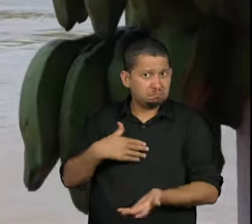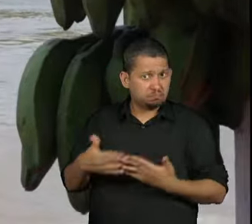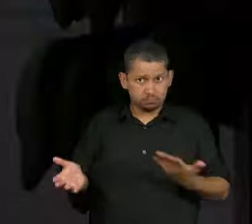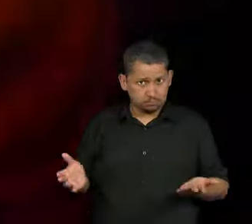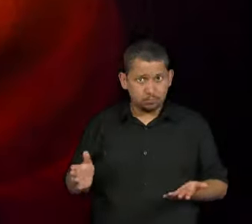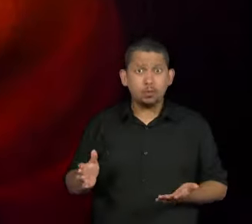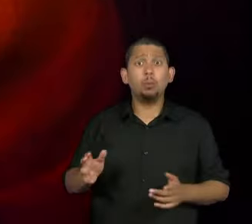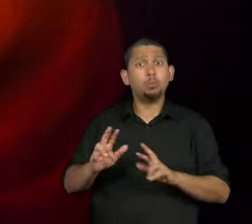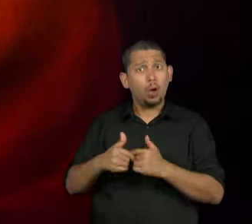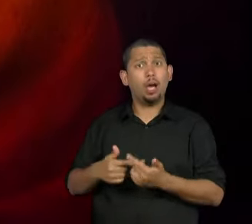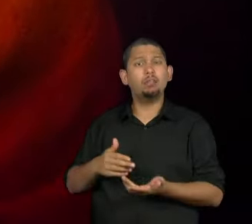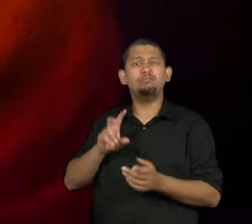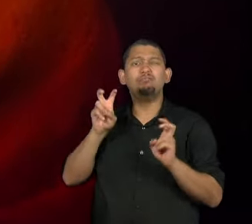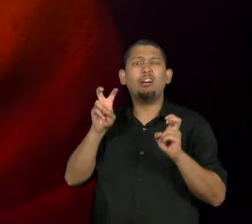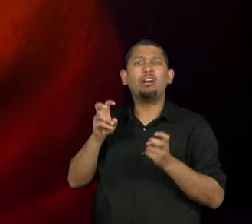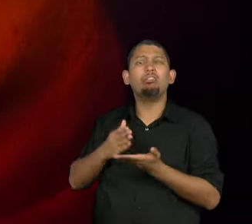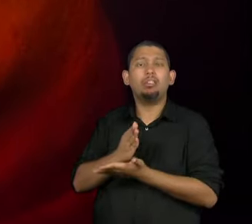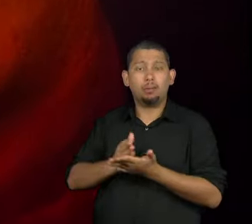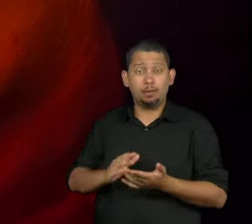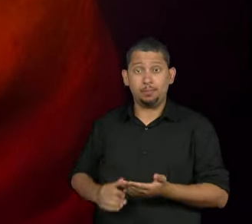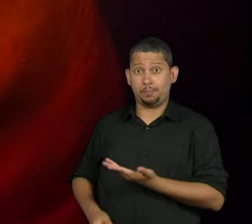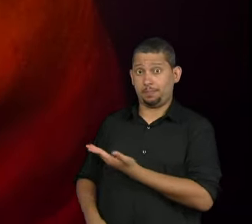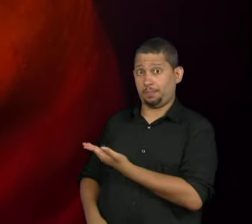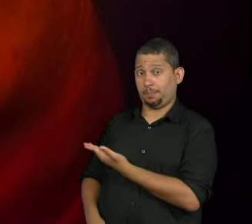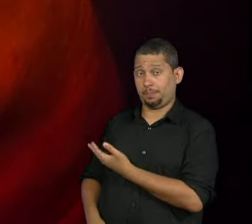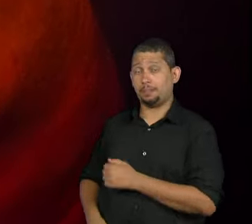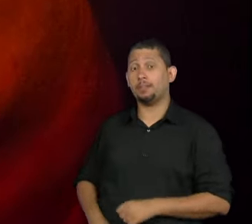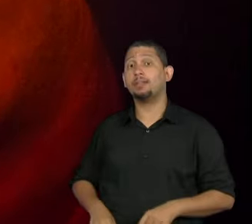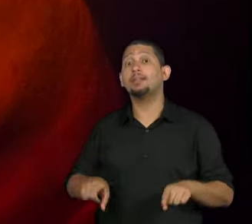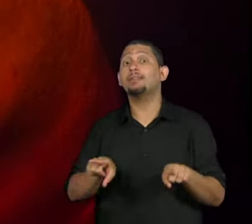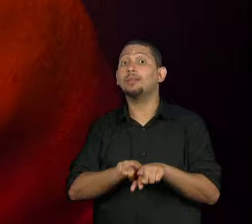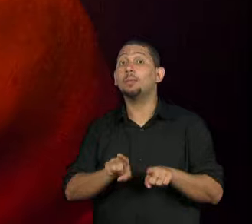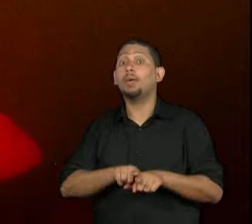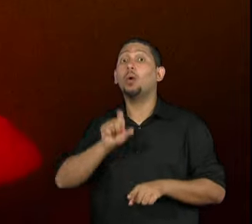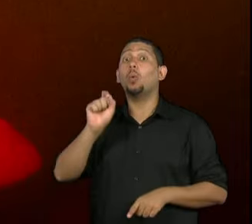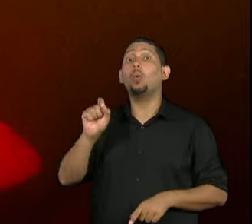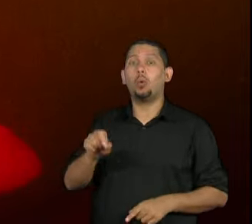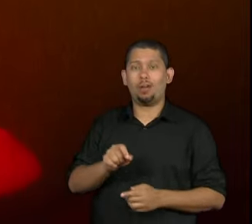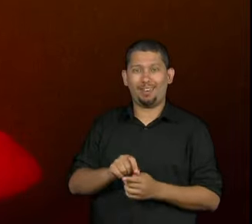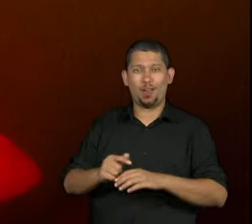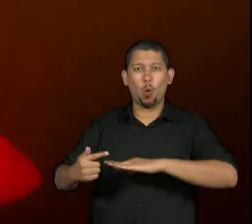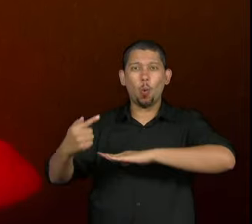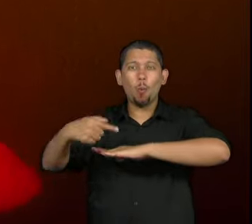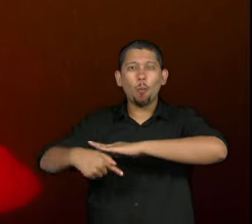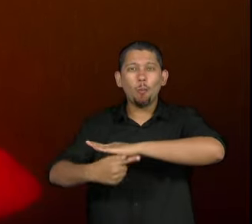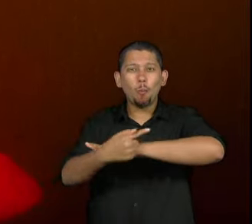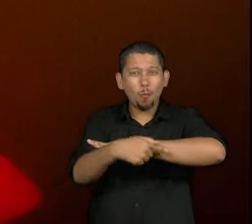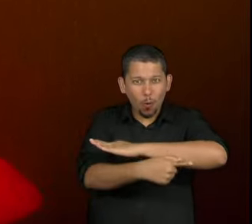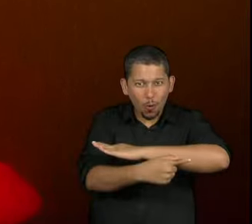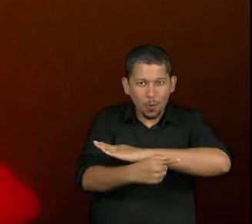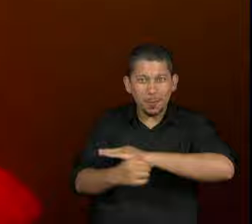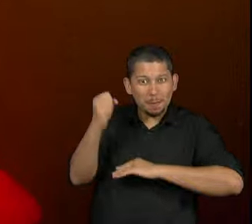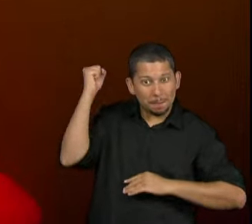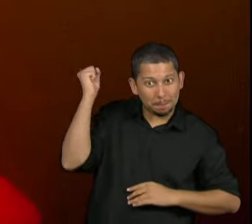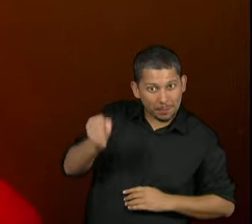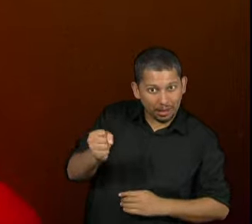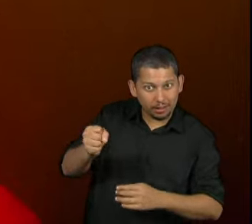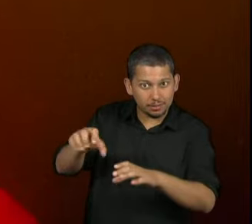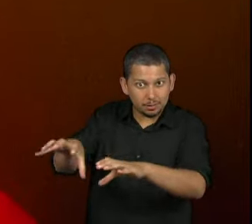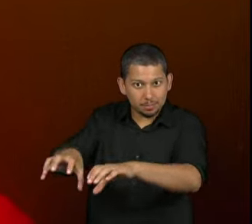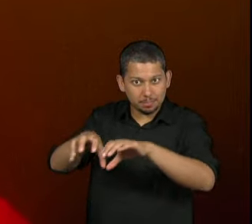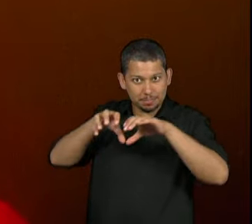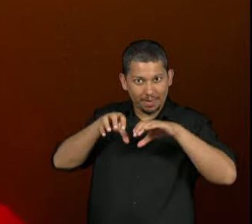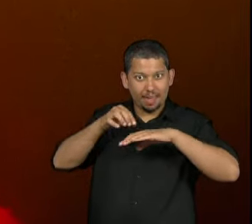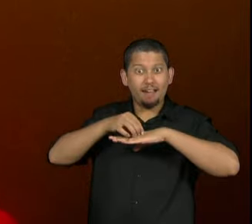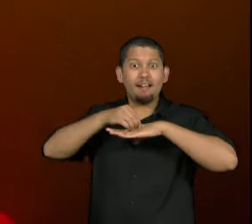desse conflito. E o terceiro componente, que é a utilização direta do boto como isca para a pesca da piracatinga. É uma outra ameaça que a